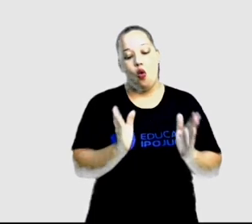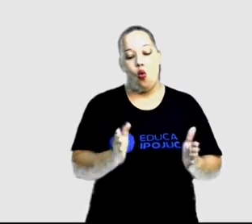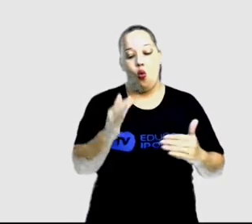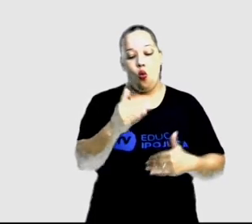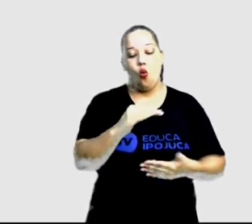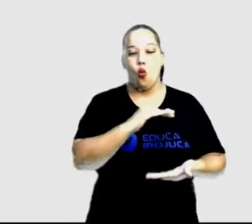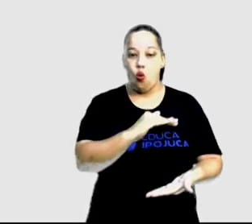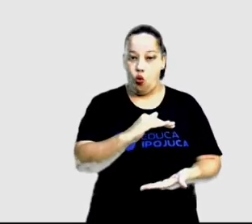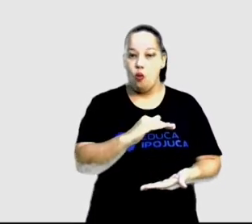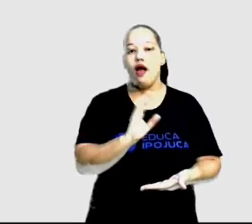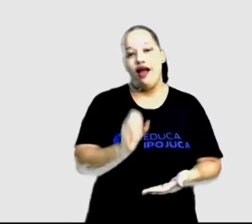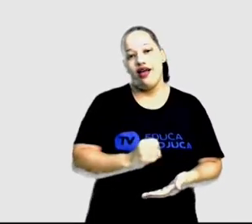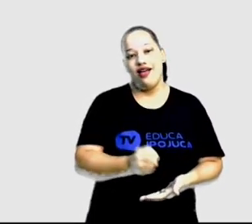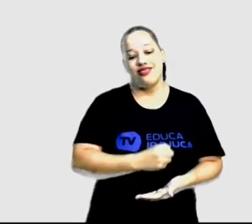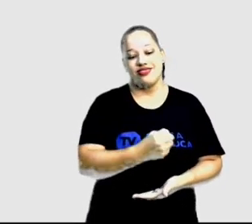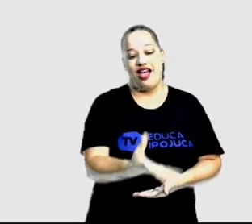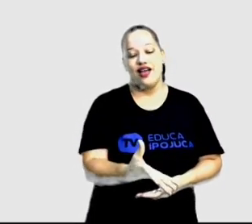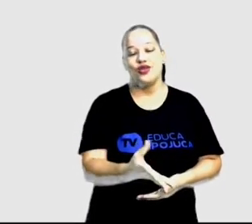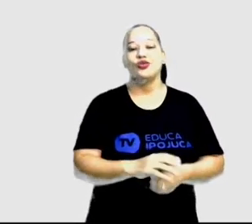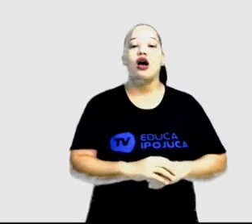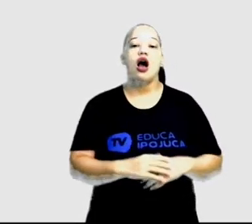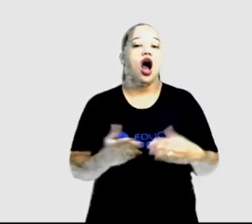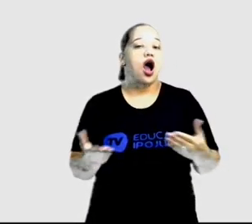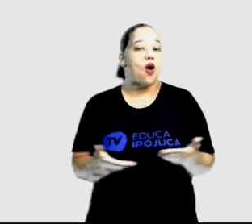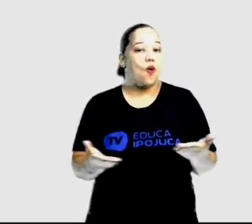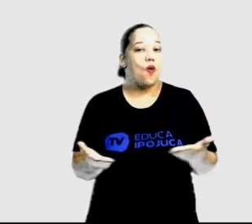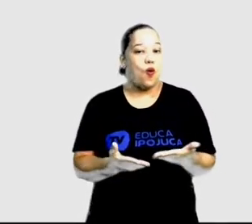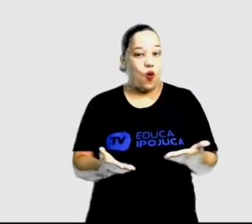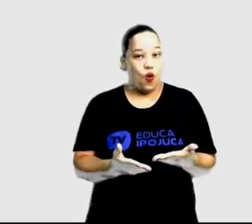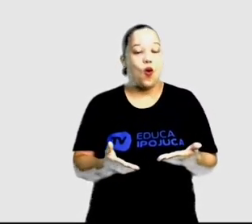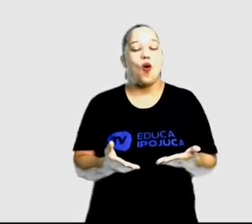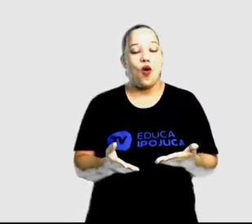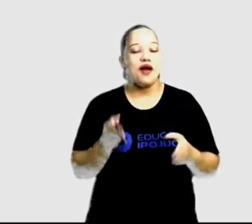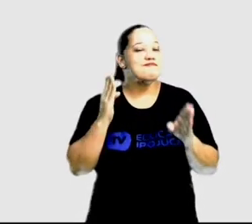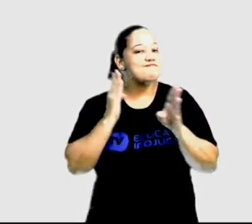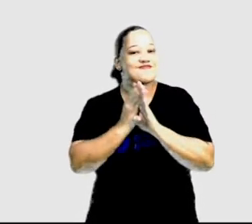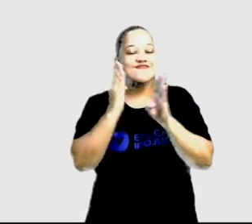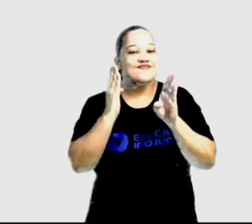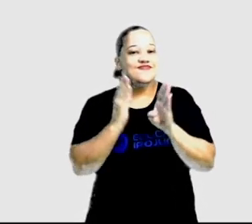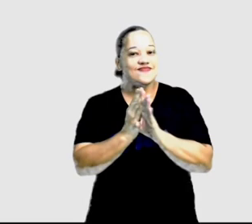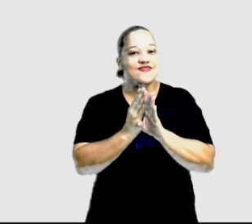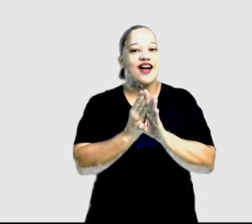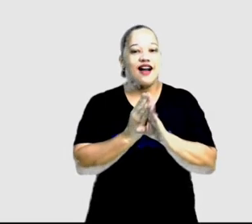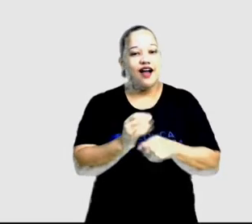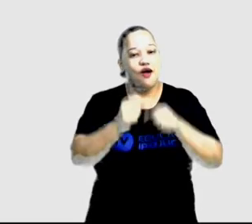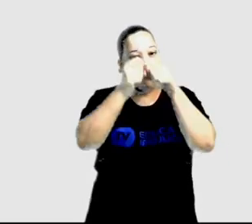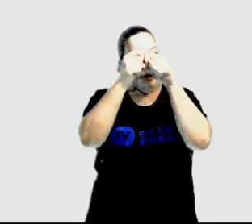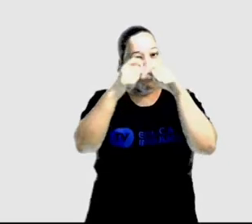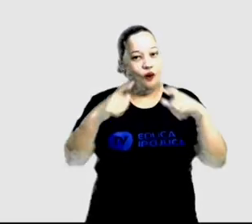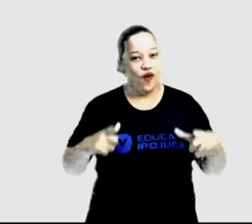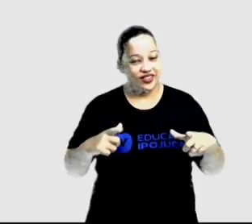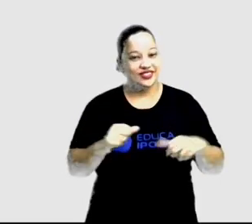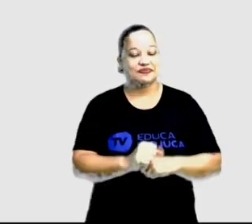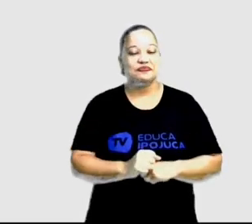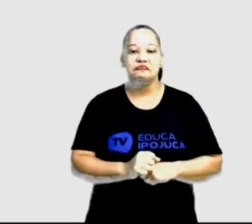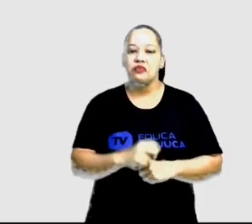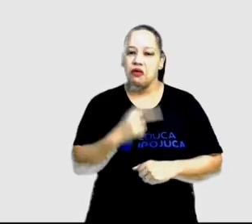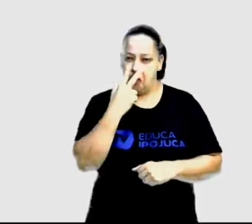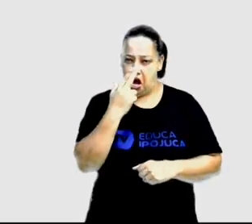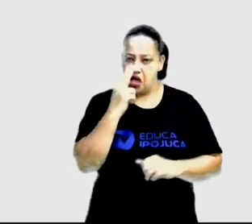né? Agora vamos identificar o cone, relacionar. O cone se parece com a bola?